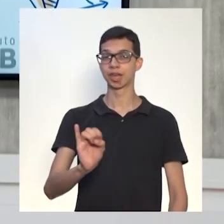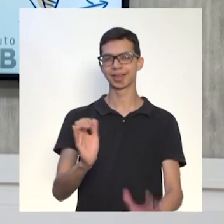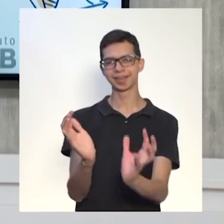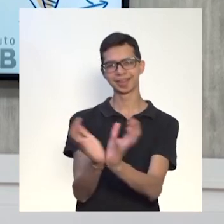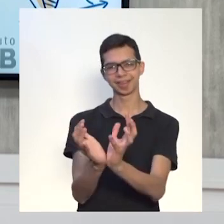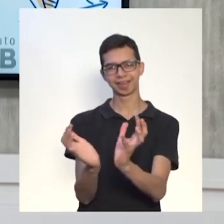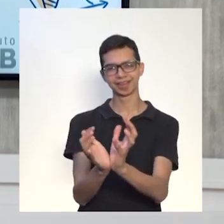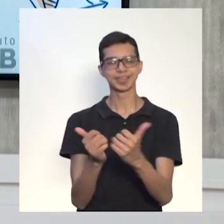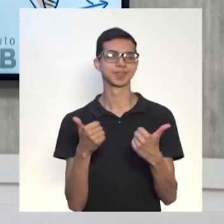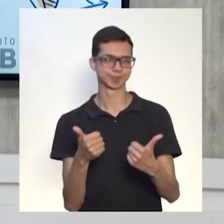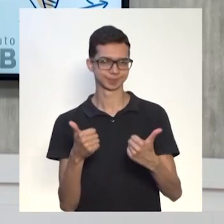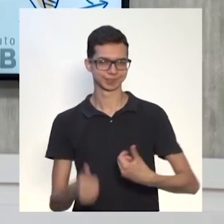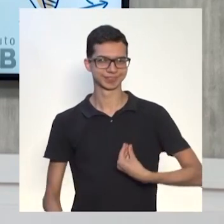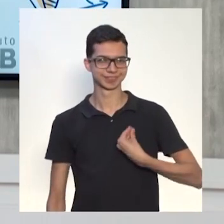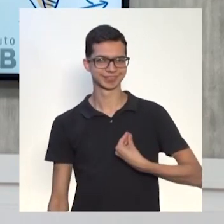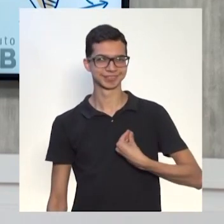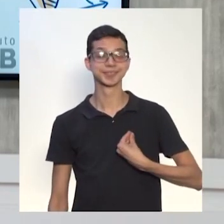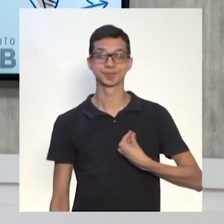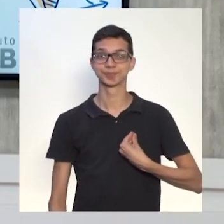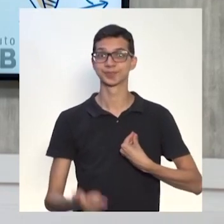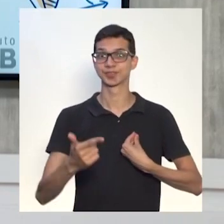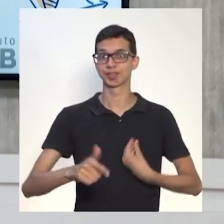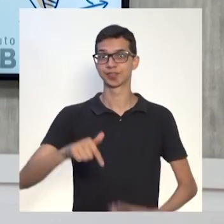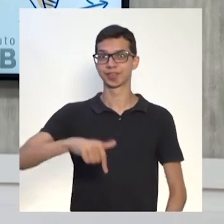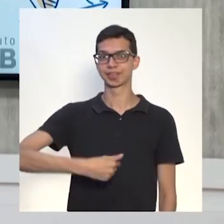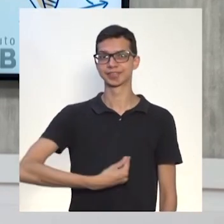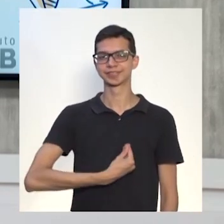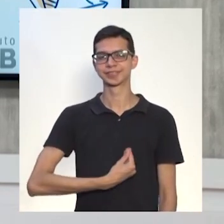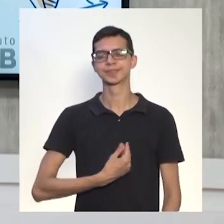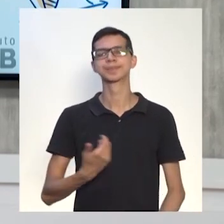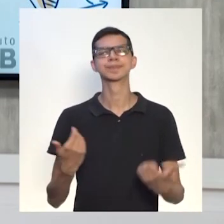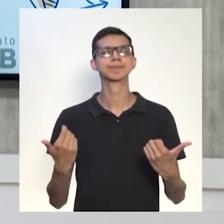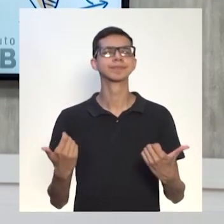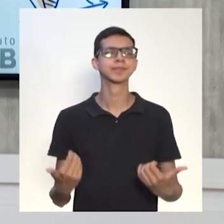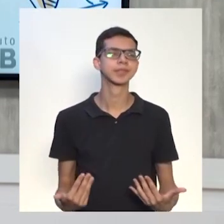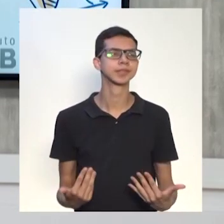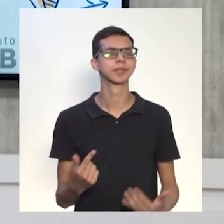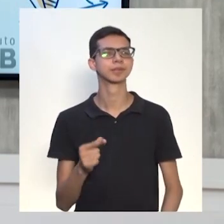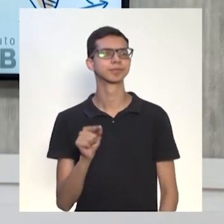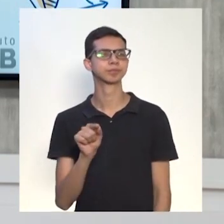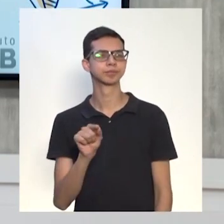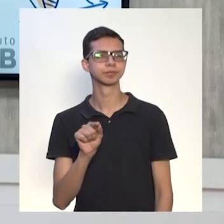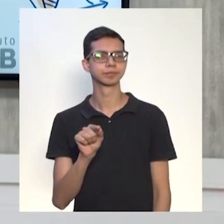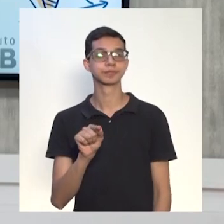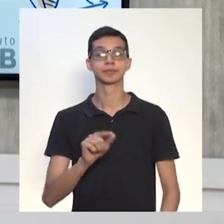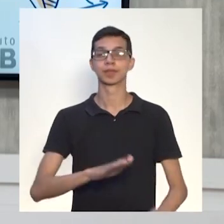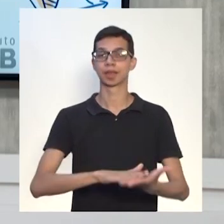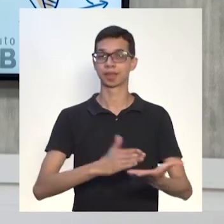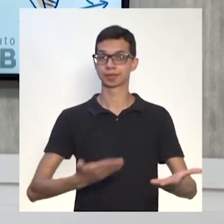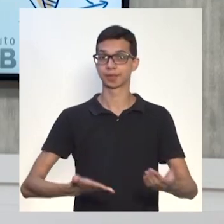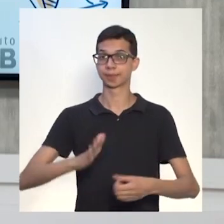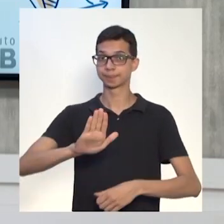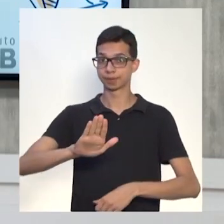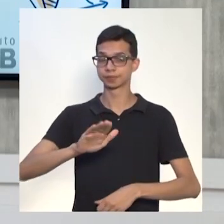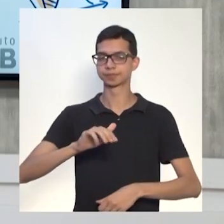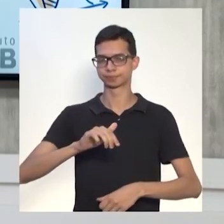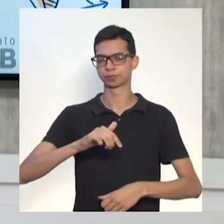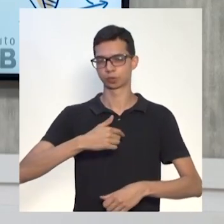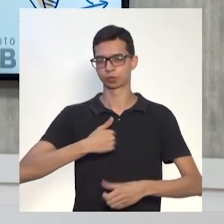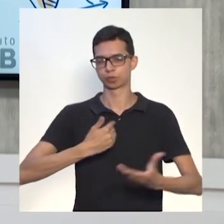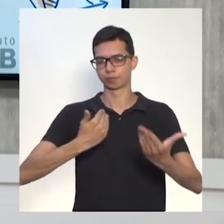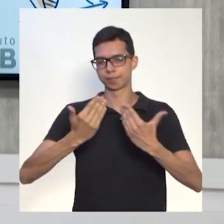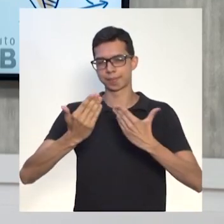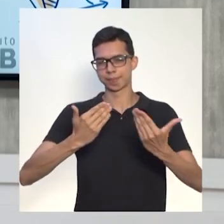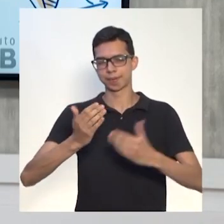tudo bem por aí? Olha a gente aqui outra vez para falar de redação. Prazer imenso poder conversar com vocês sobre esse assunto, né?